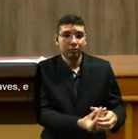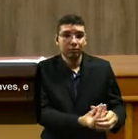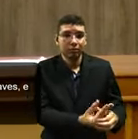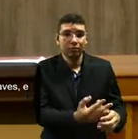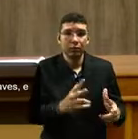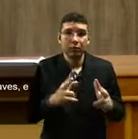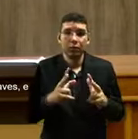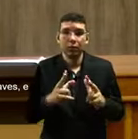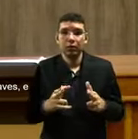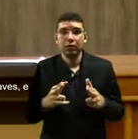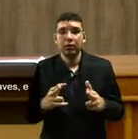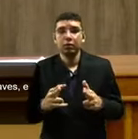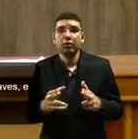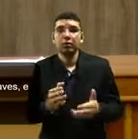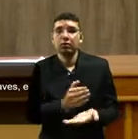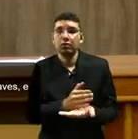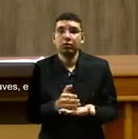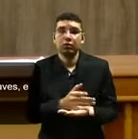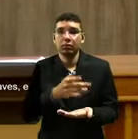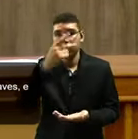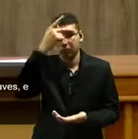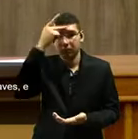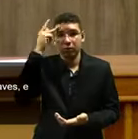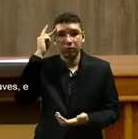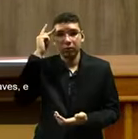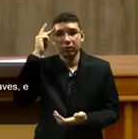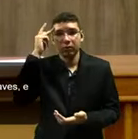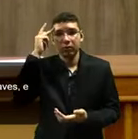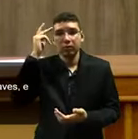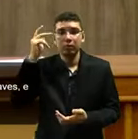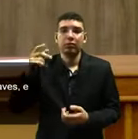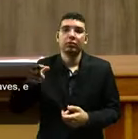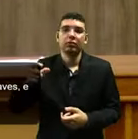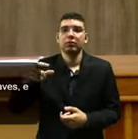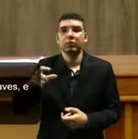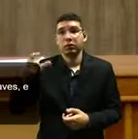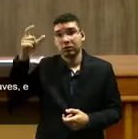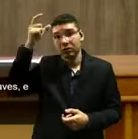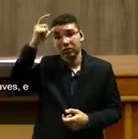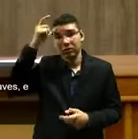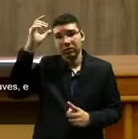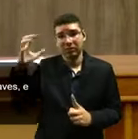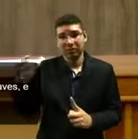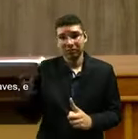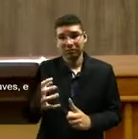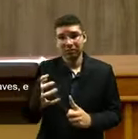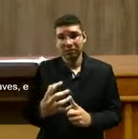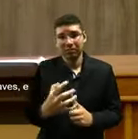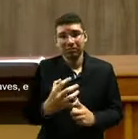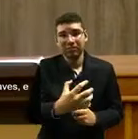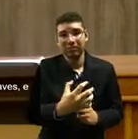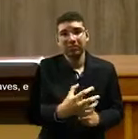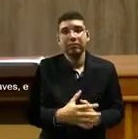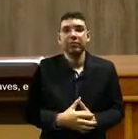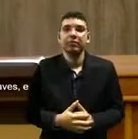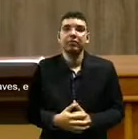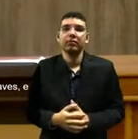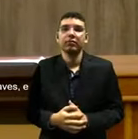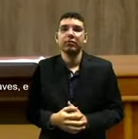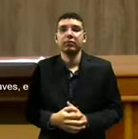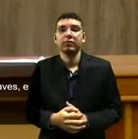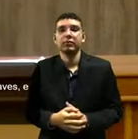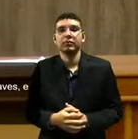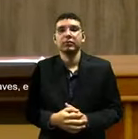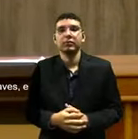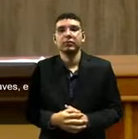cá caminho a igreja vai dizer junta ao caminho se botar a semente junto ao caminho o que que acontece na semente junto ao caminho